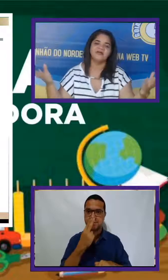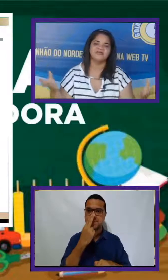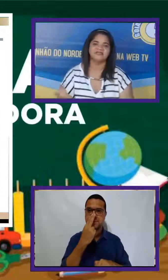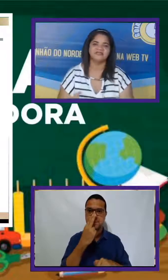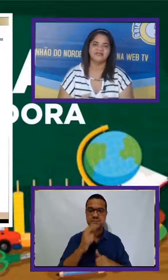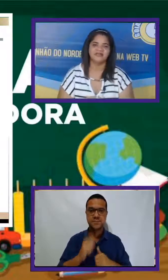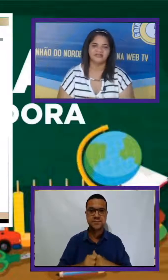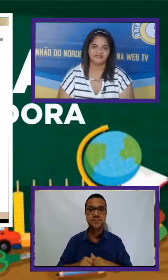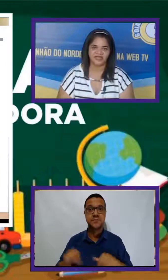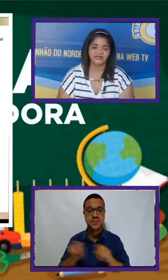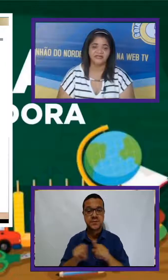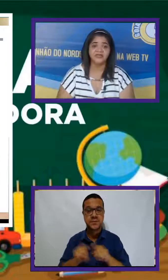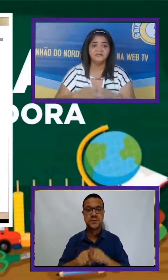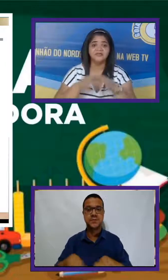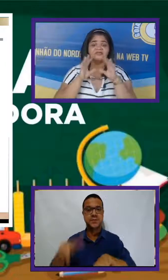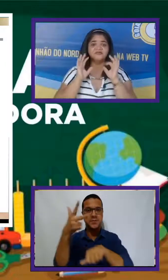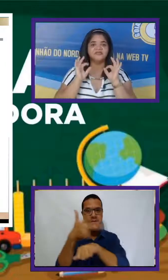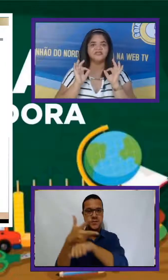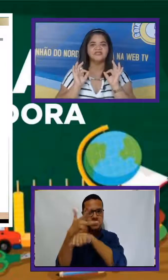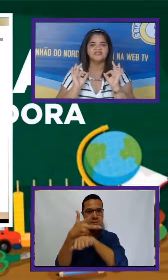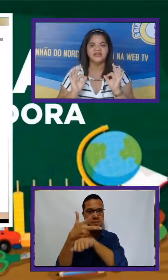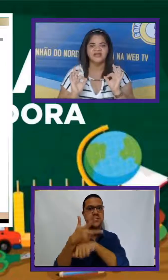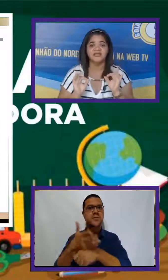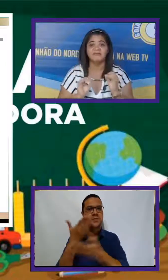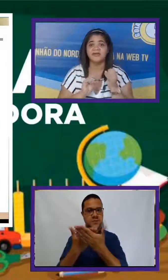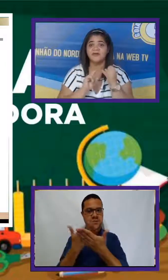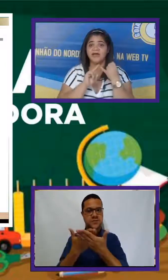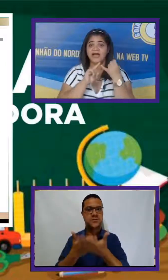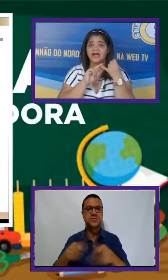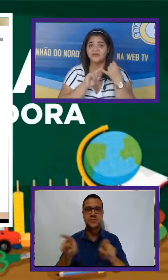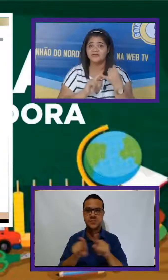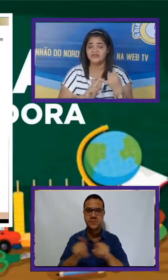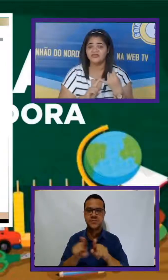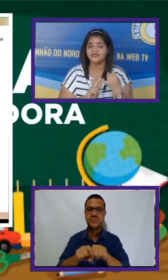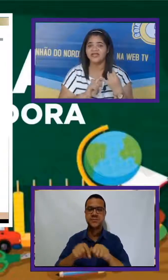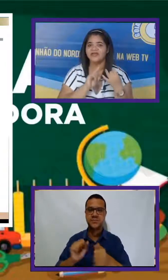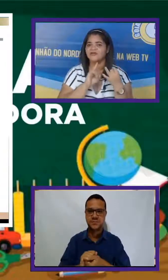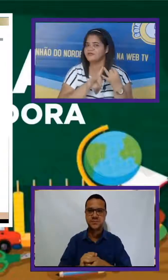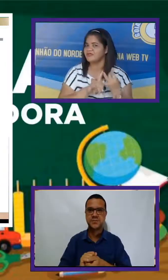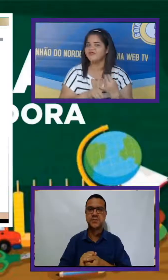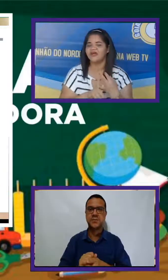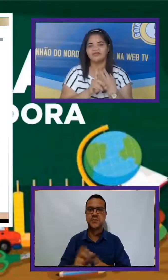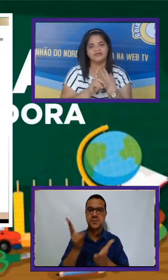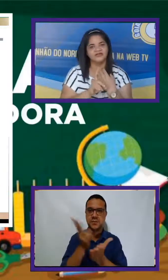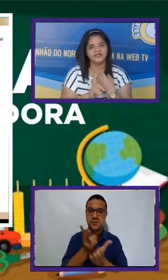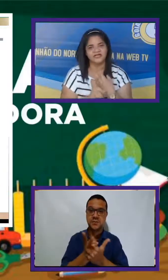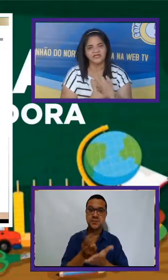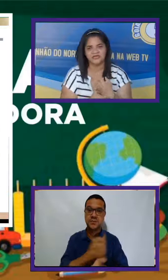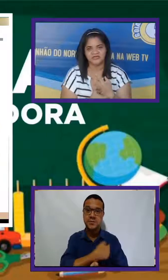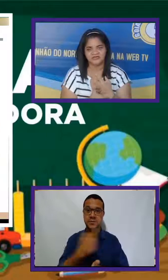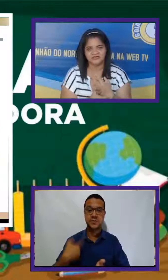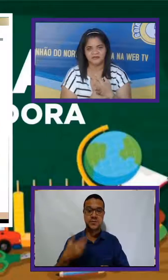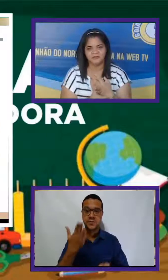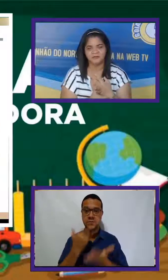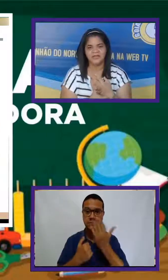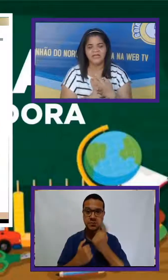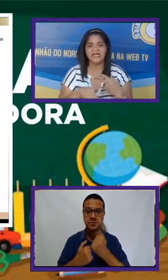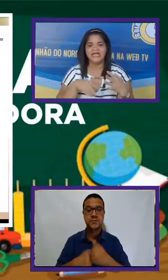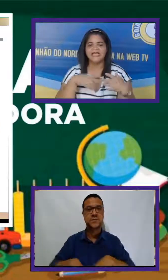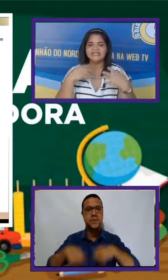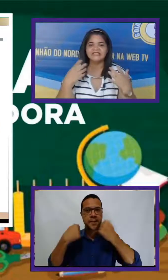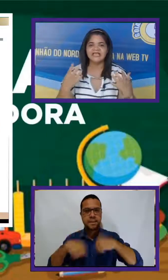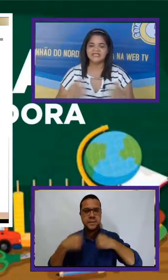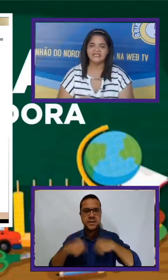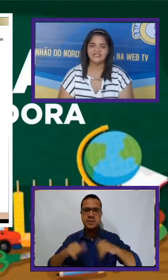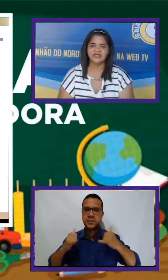Para que essa aula Possa ser gravada Precisamos de energia elétrica Para acondicionar E conservar Nossa alimentação